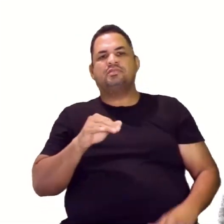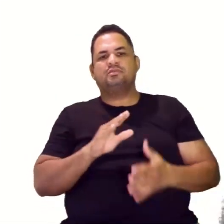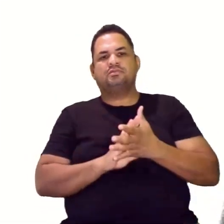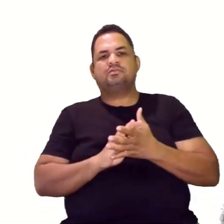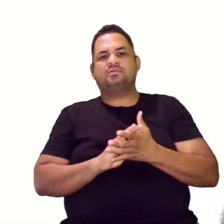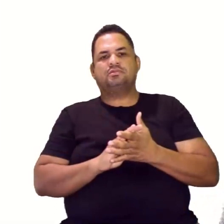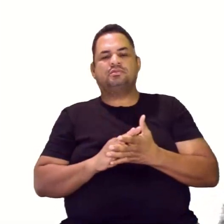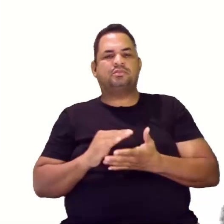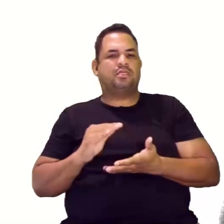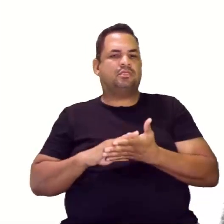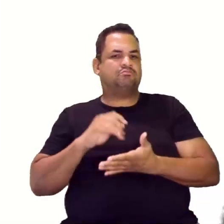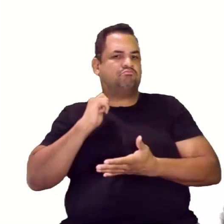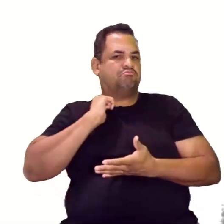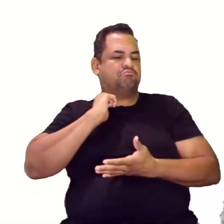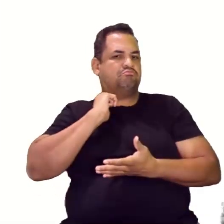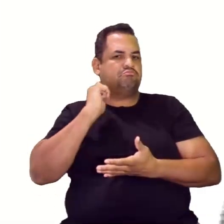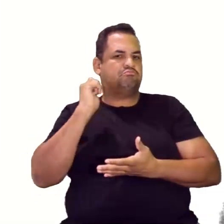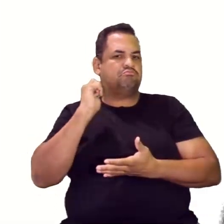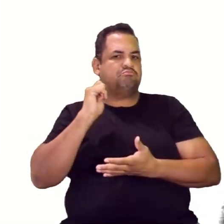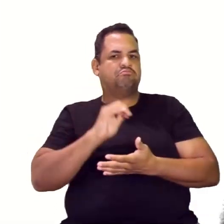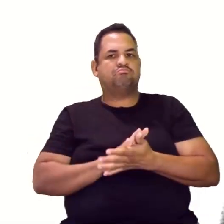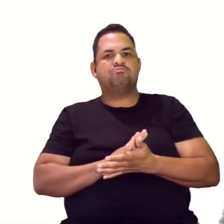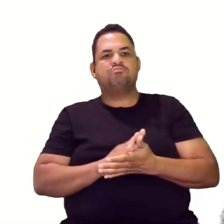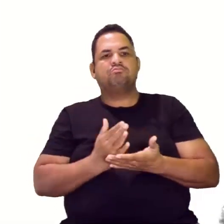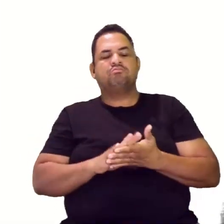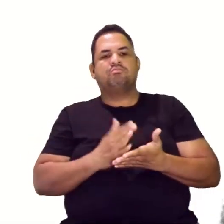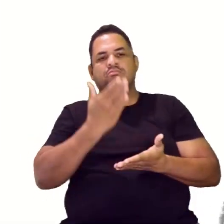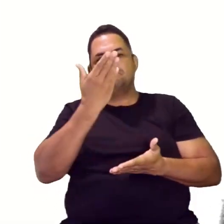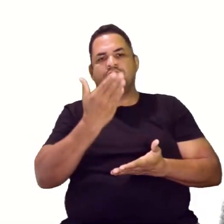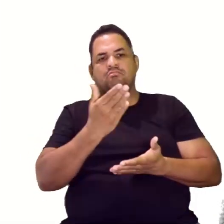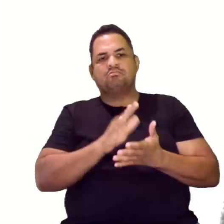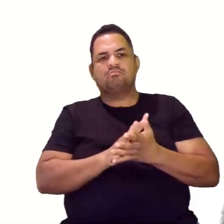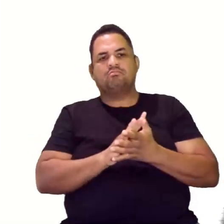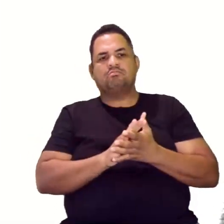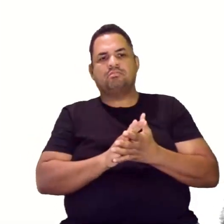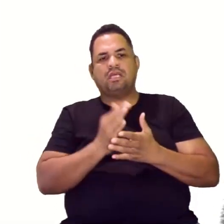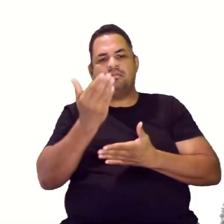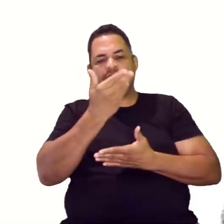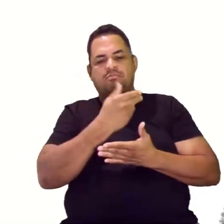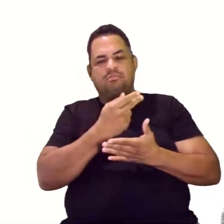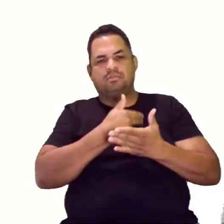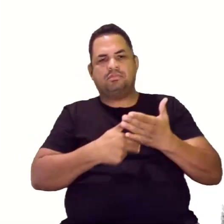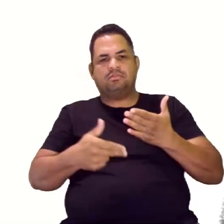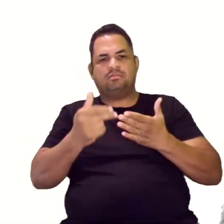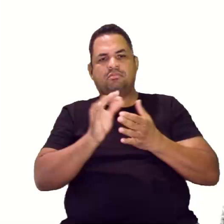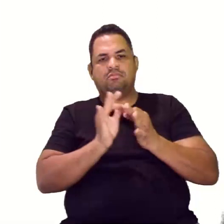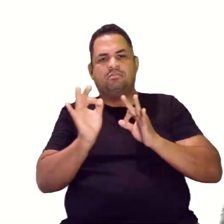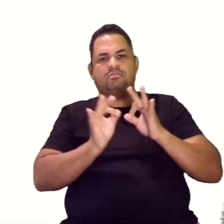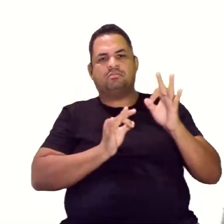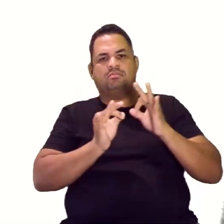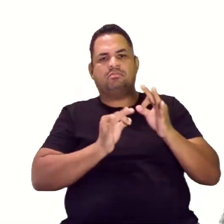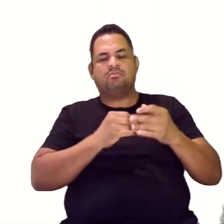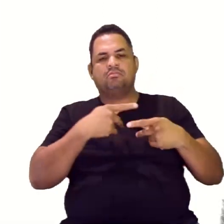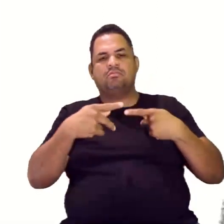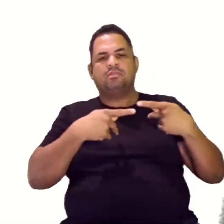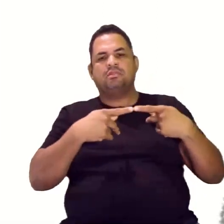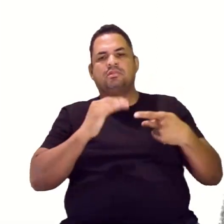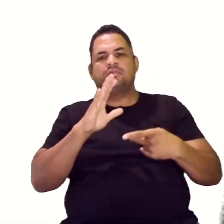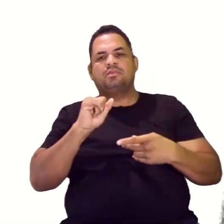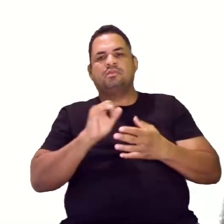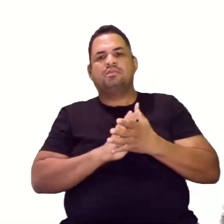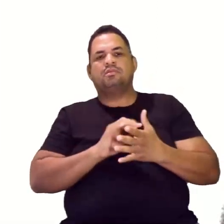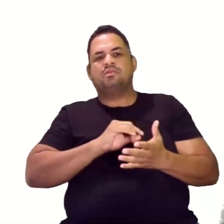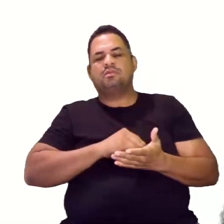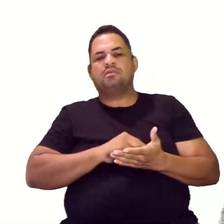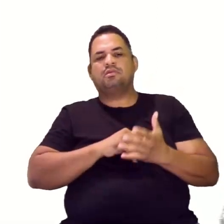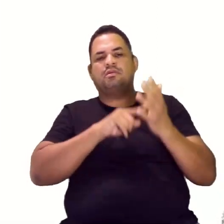de Fora, em Minas Gerais, o que pede para nós? A figura abaixo é um esboço no plano cartesiano do gráfico da função